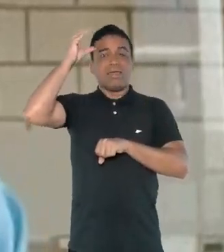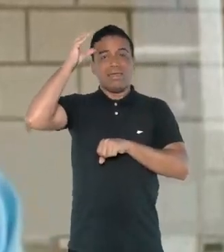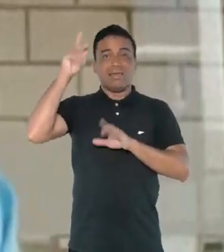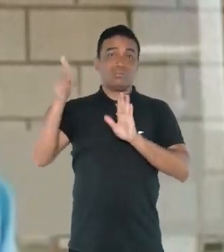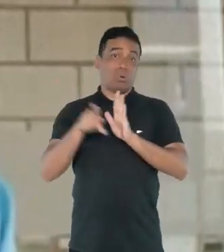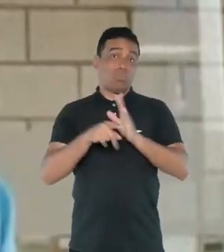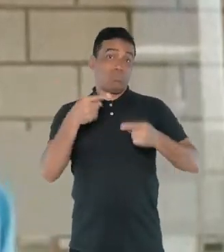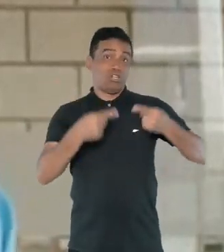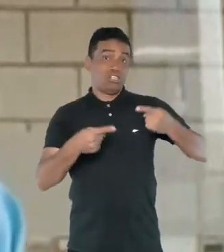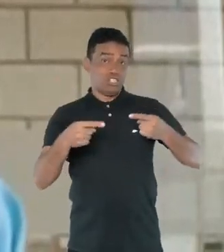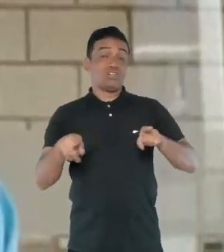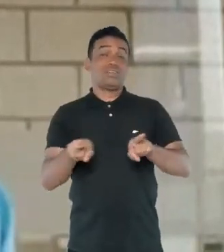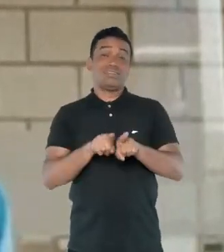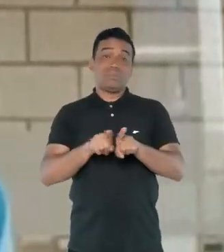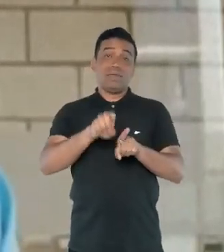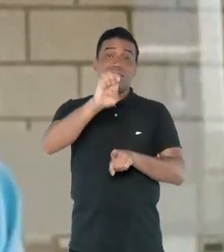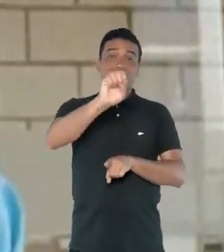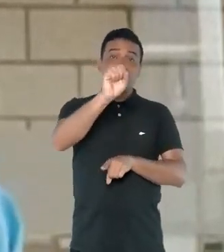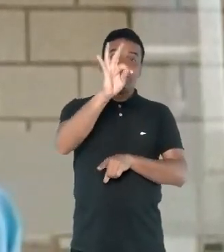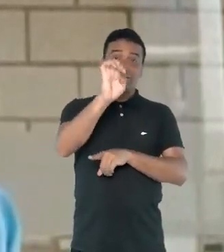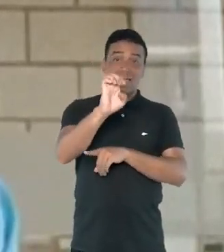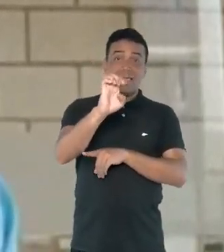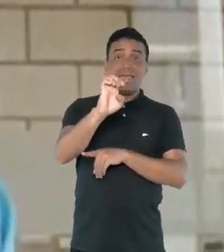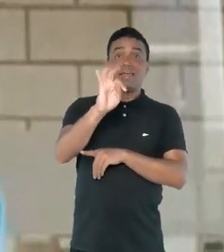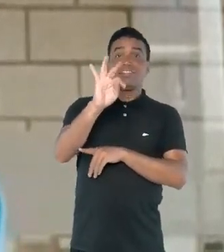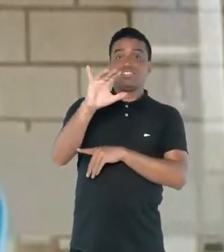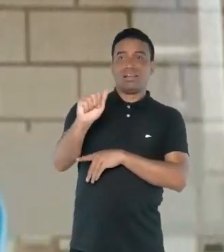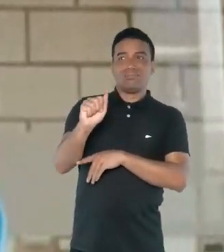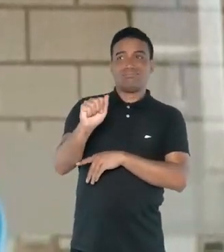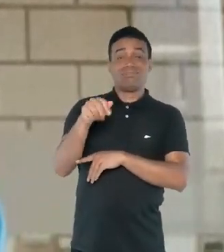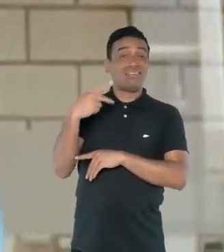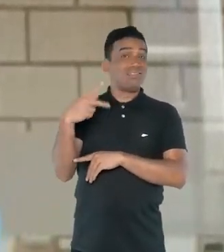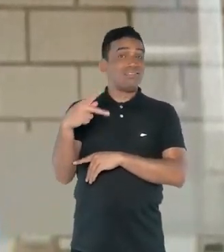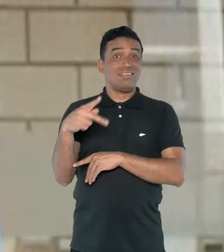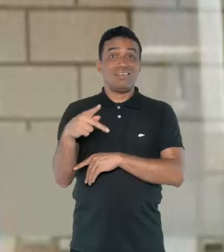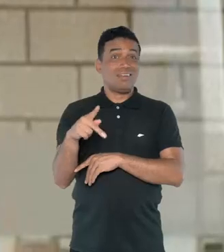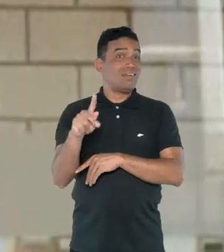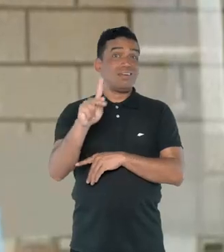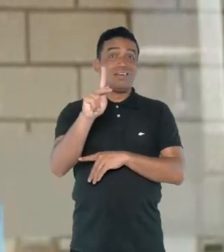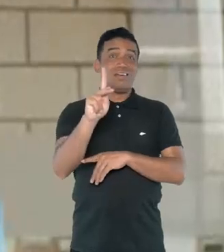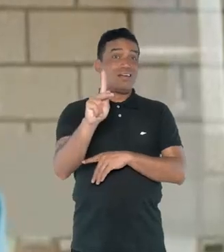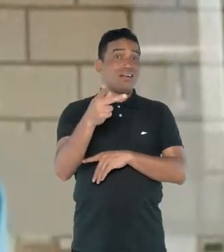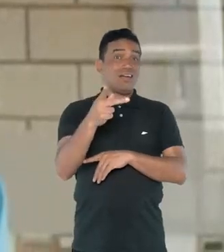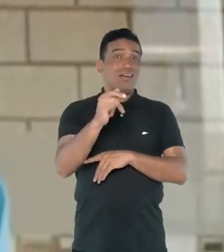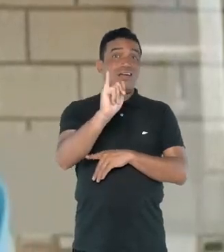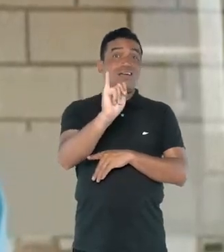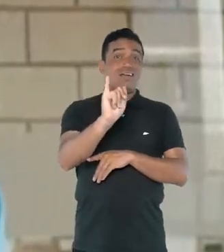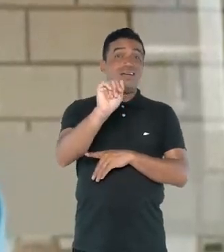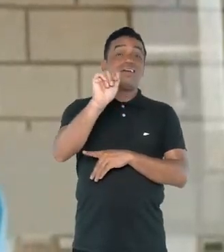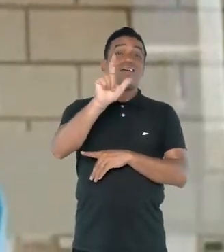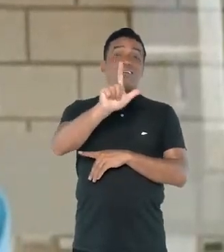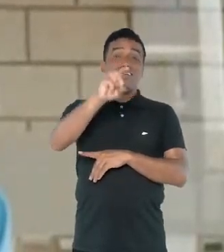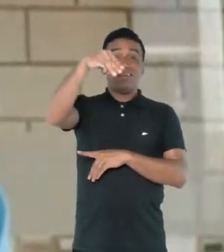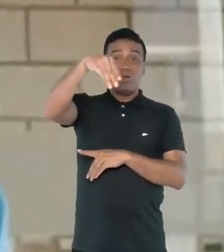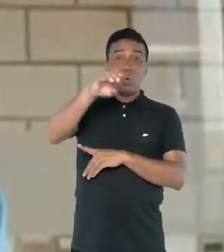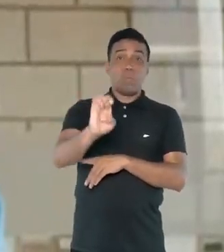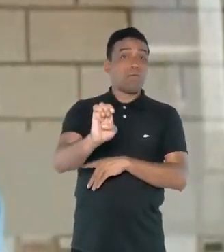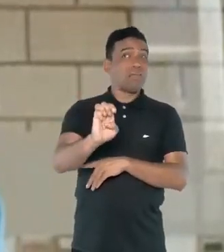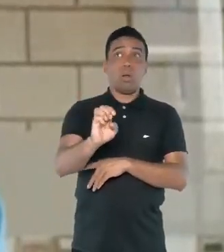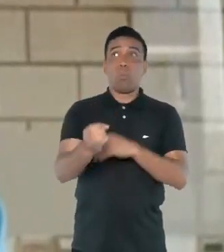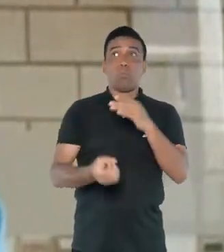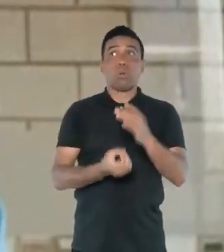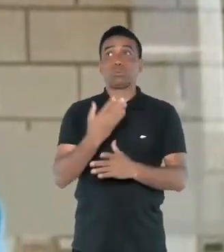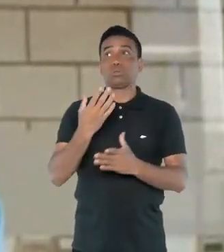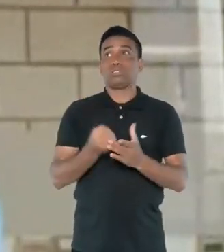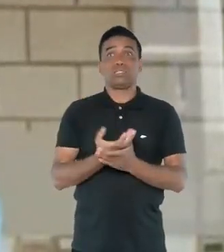estética. O Hume, para o meu azar, não tinha uma estética, né? O Hume não produziu, digamos